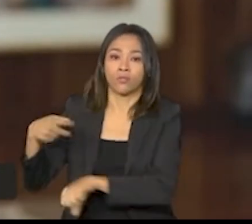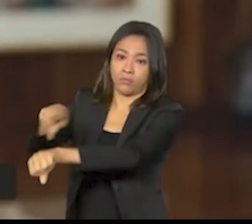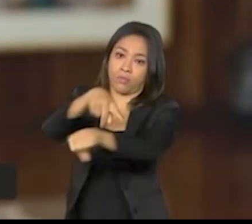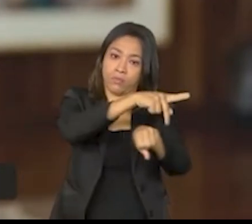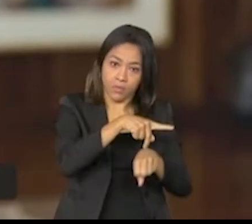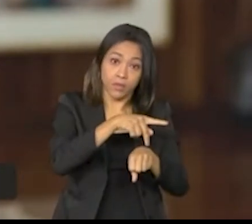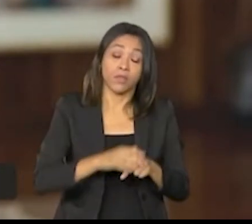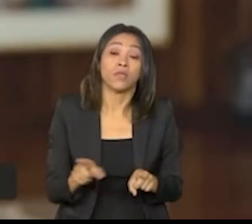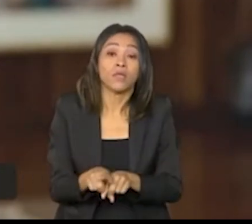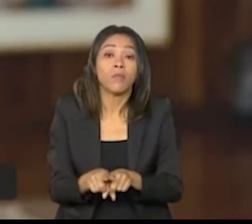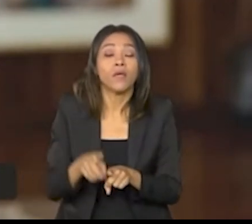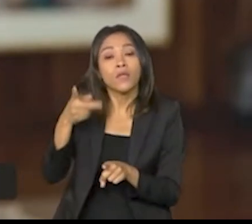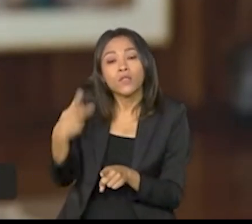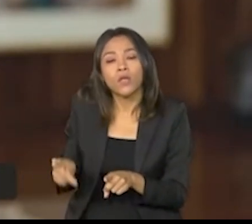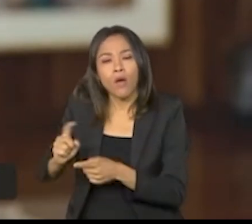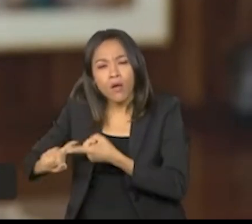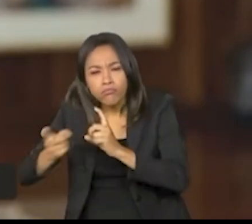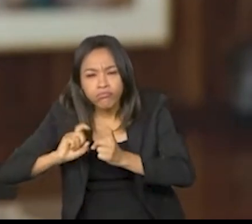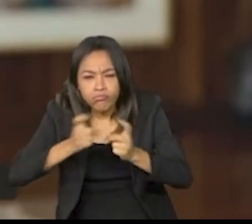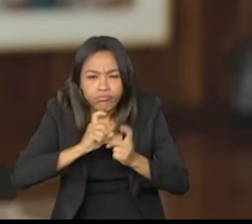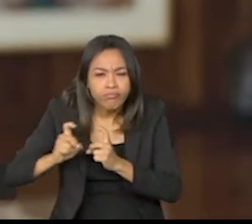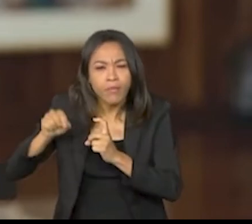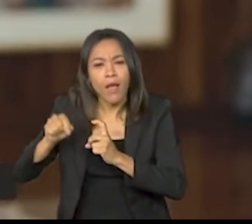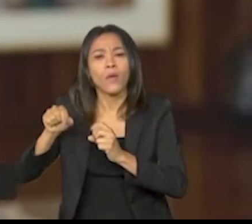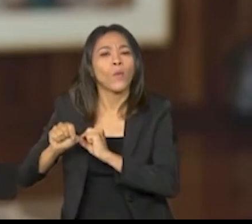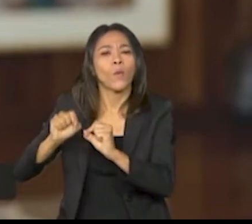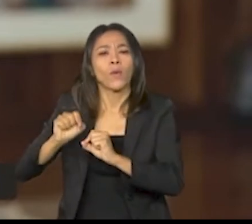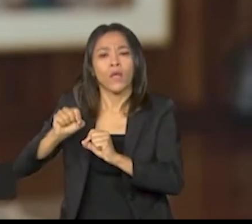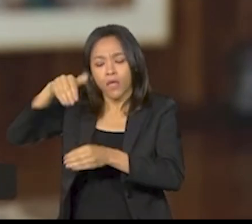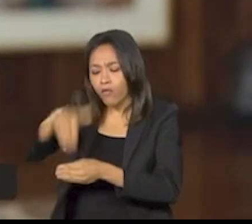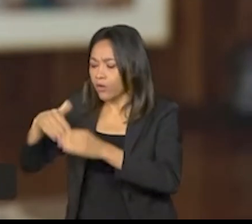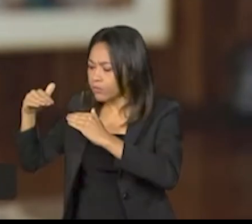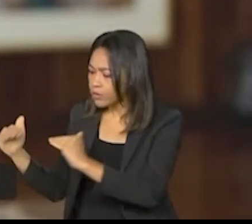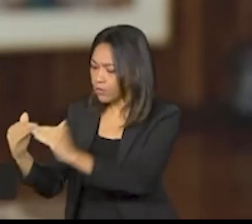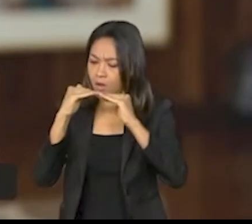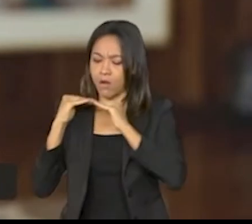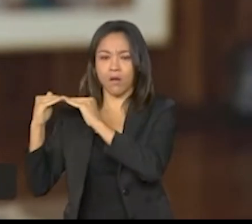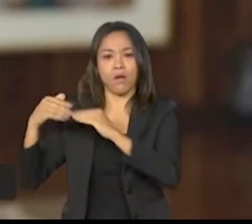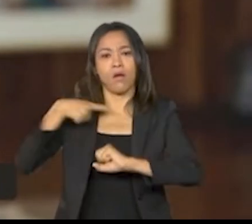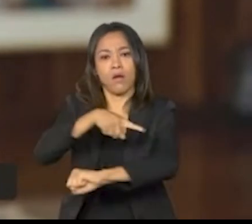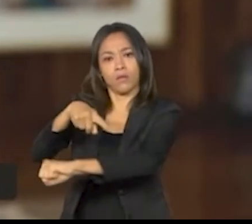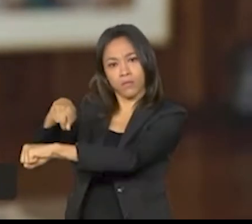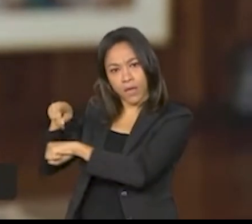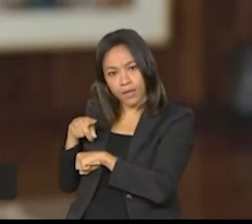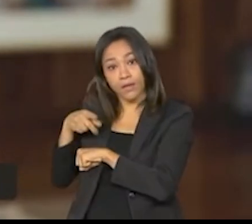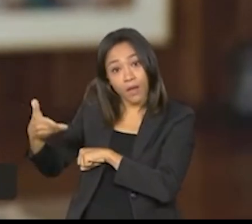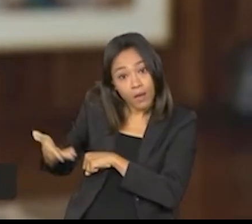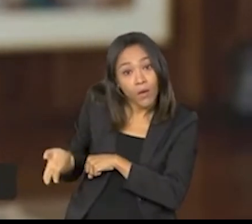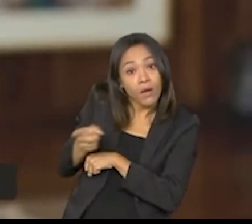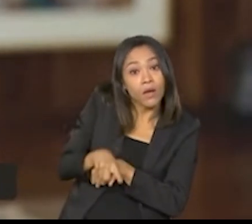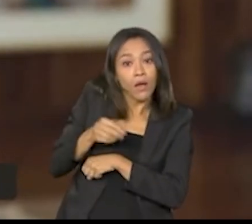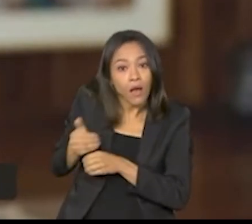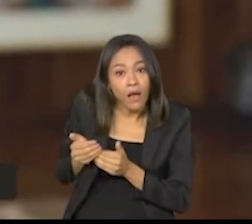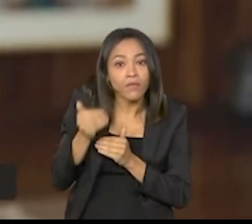disparidades sua governança se acenta na igualdade do voto agora É Chegada a Hora de avançar na criação de